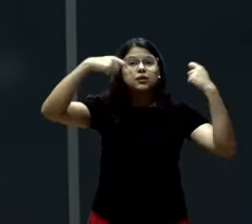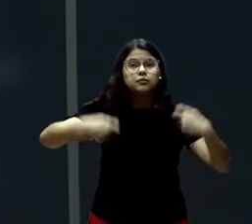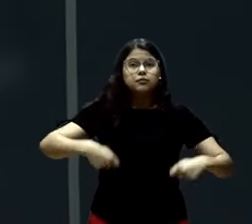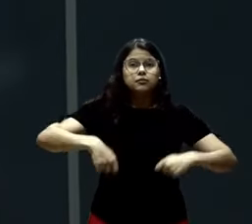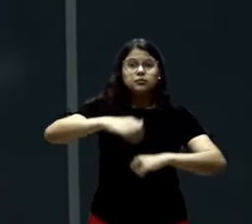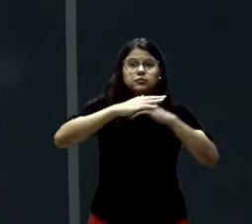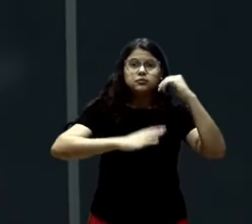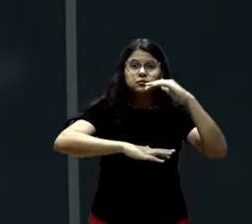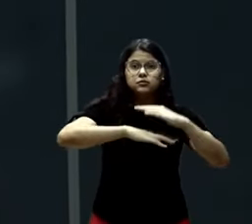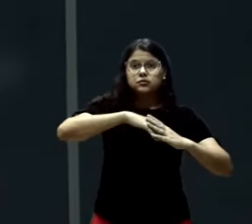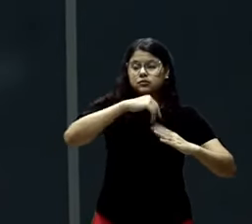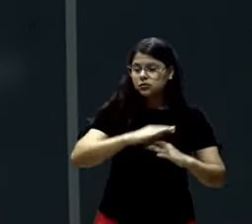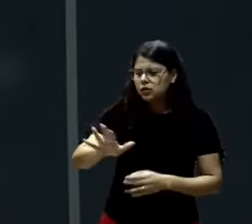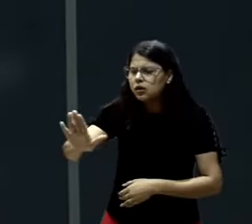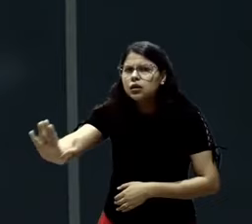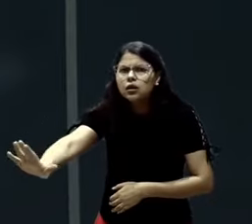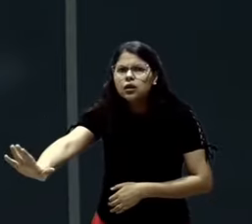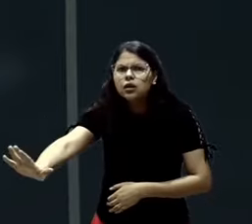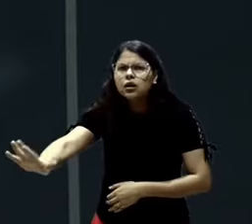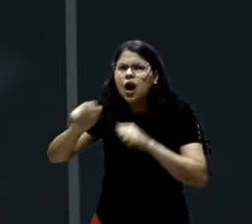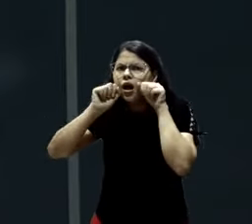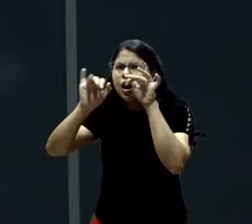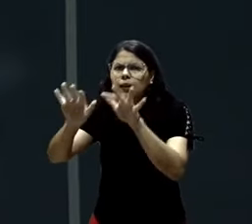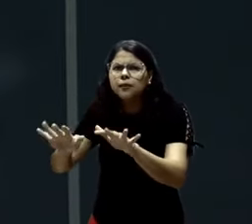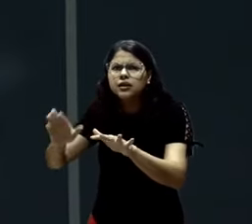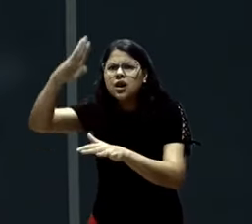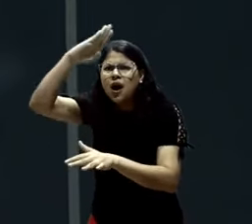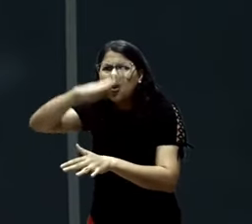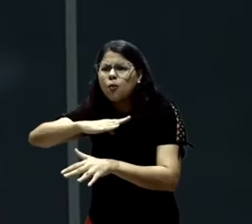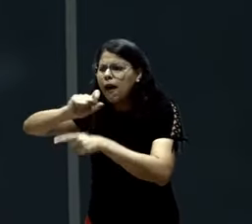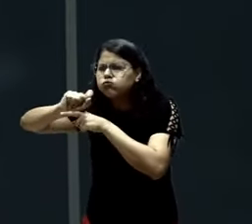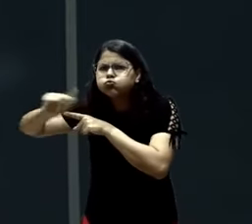seu filho. E repreender, porque ele vive uma guerra.